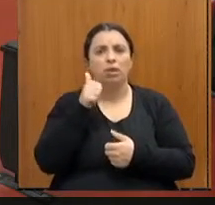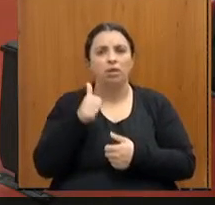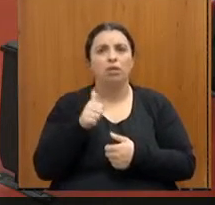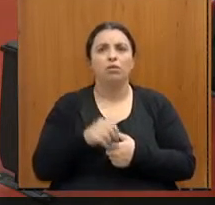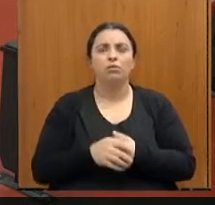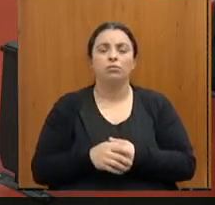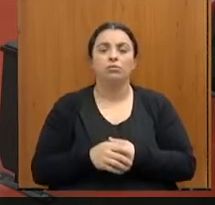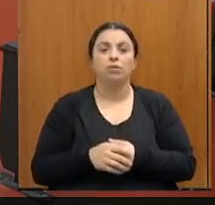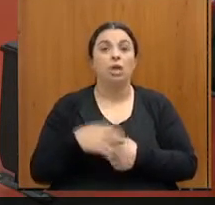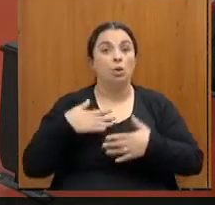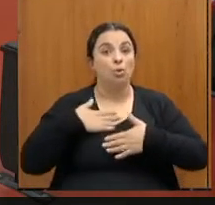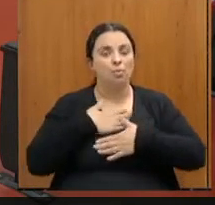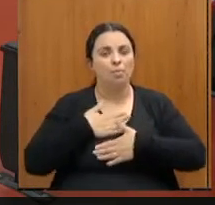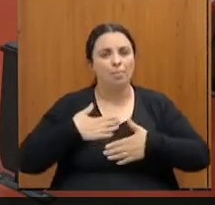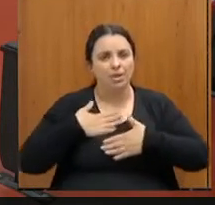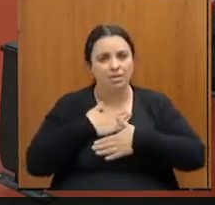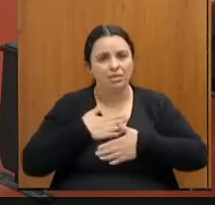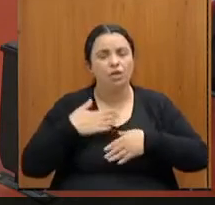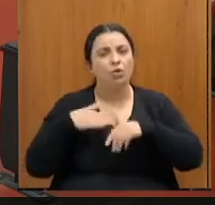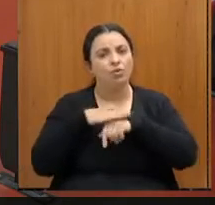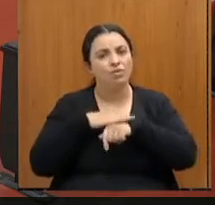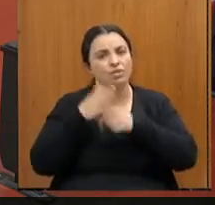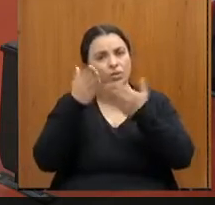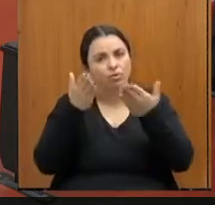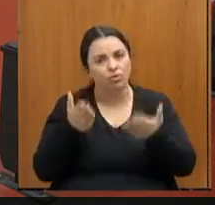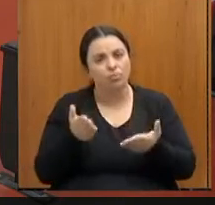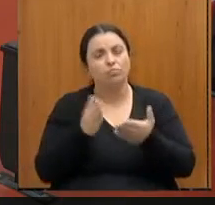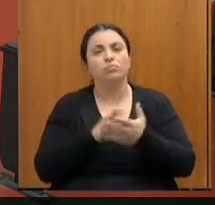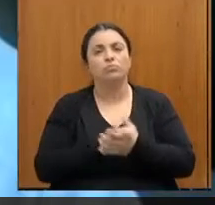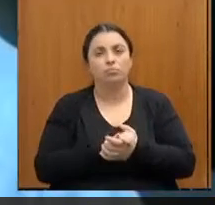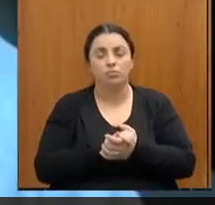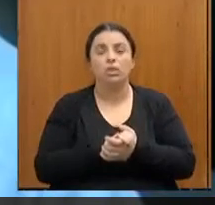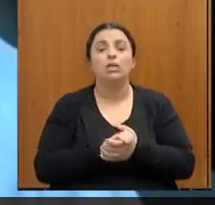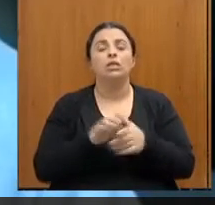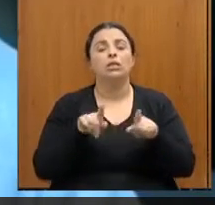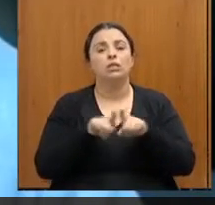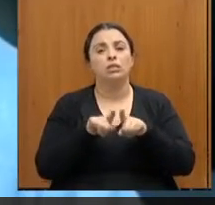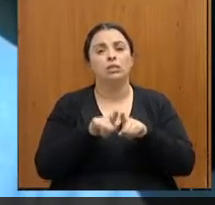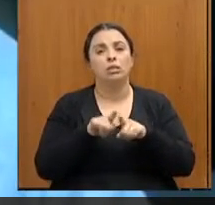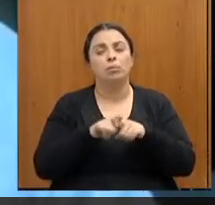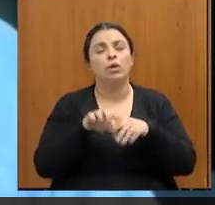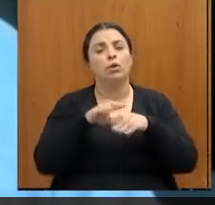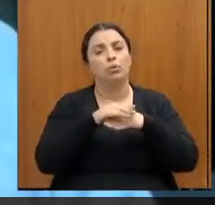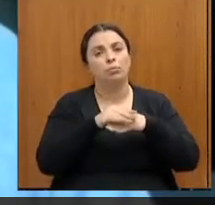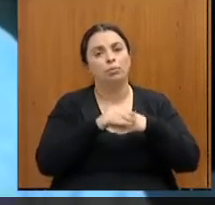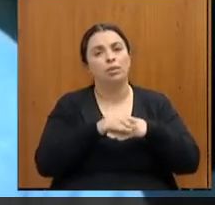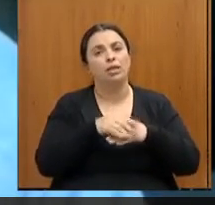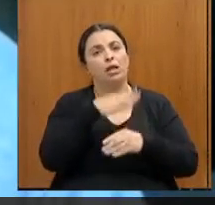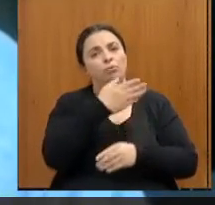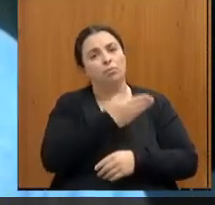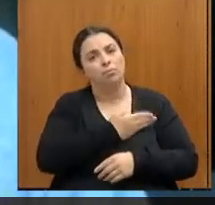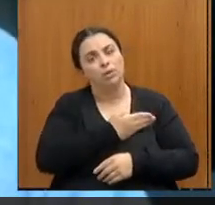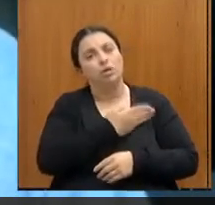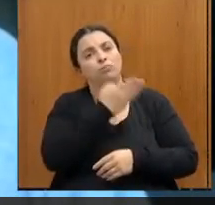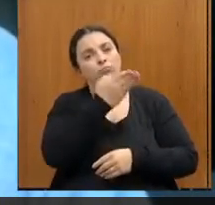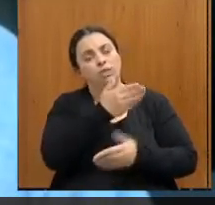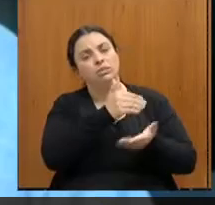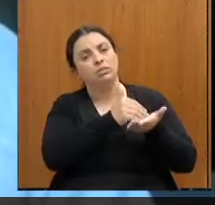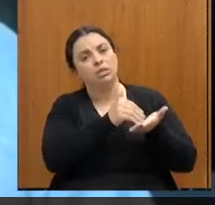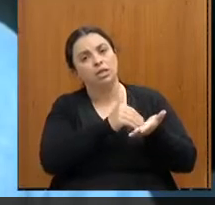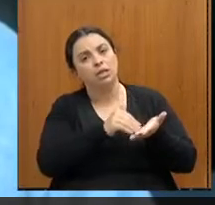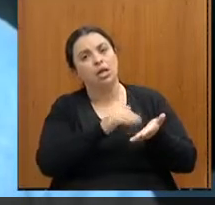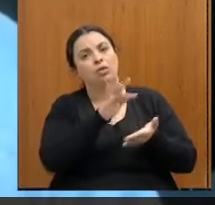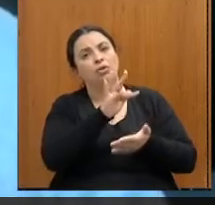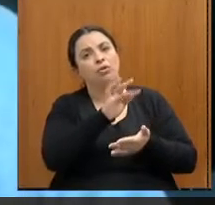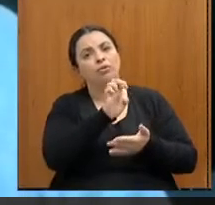um prazer falar com você excelência o primeiro também e domingo secretário Fernando pa sábio